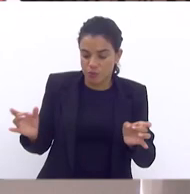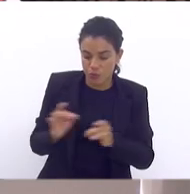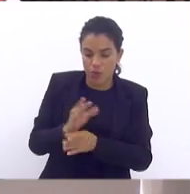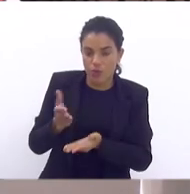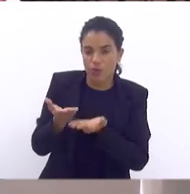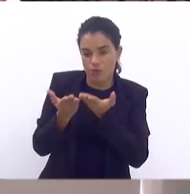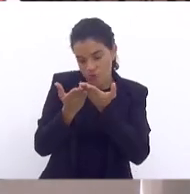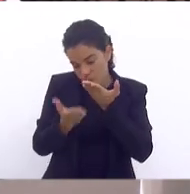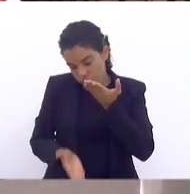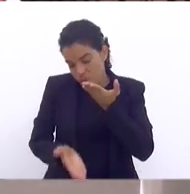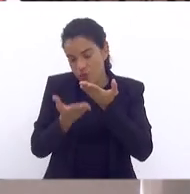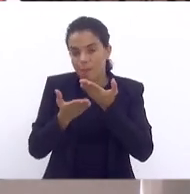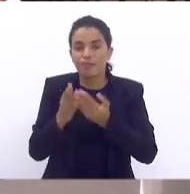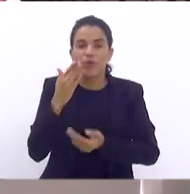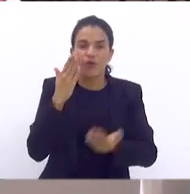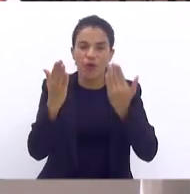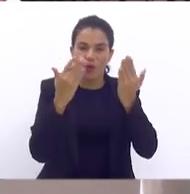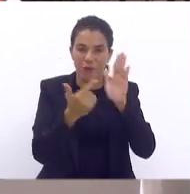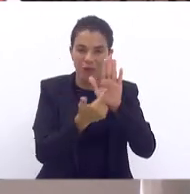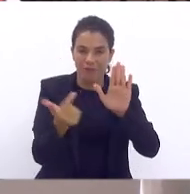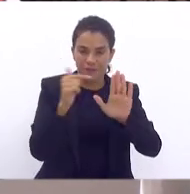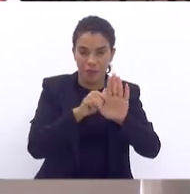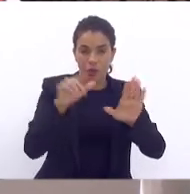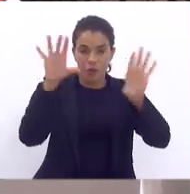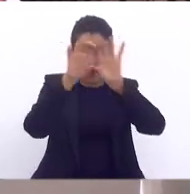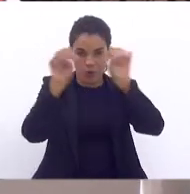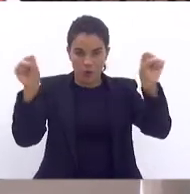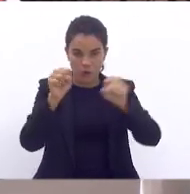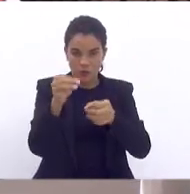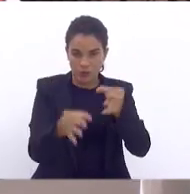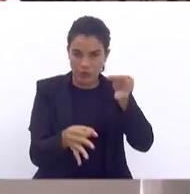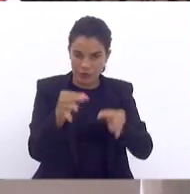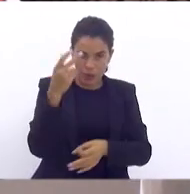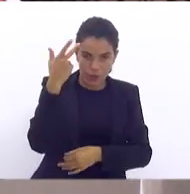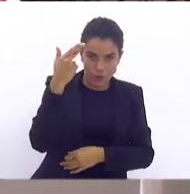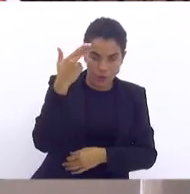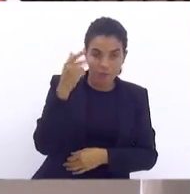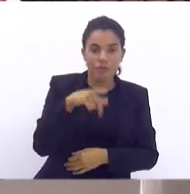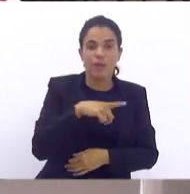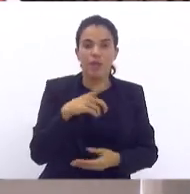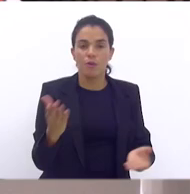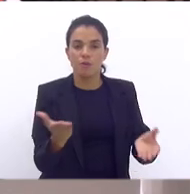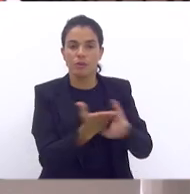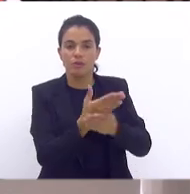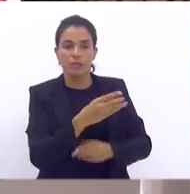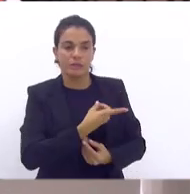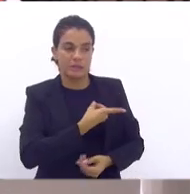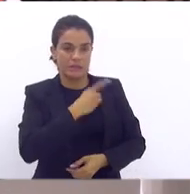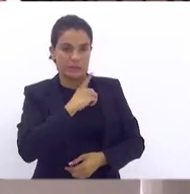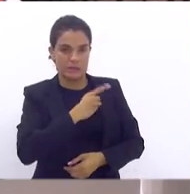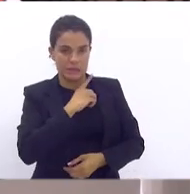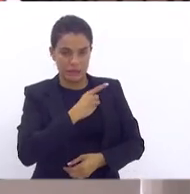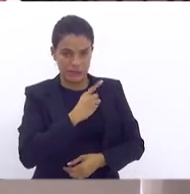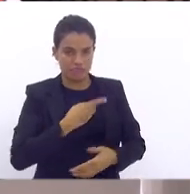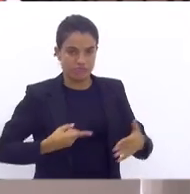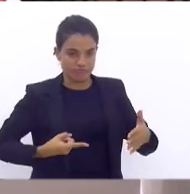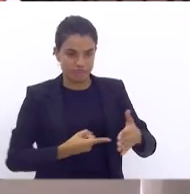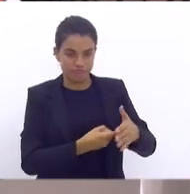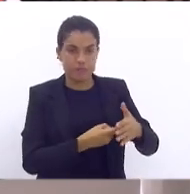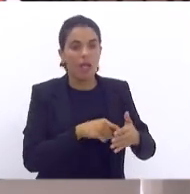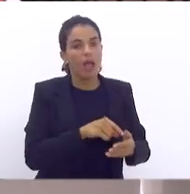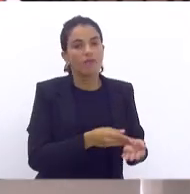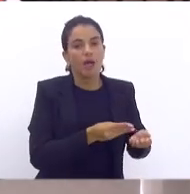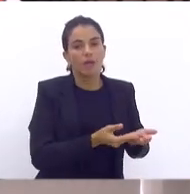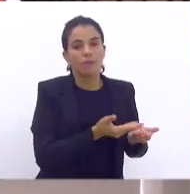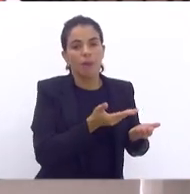para a senhora, eu vou comparar mais ou menos com o Poder Judiciário, tá? Então, abre-se lá um inquérito na delegacia, né, de polícia. Isso